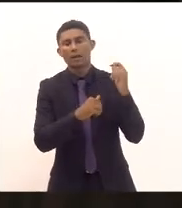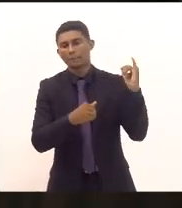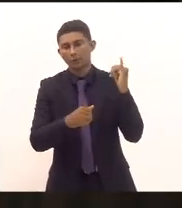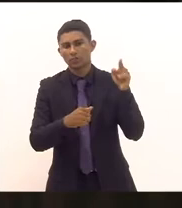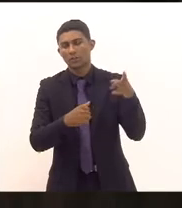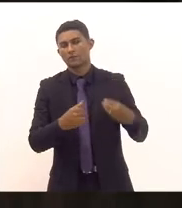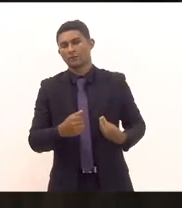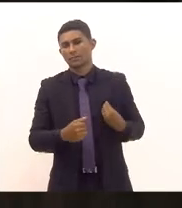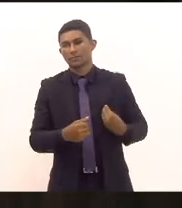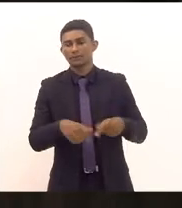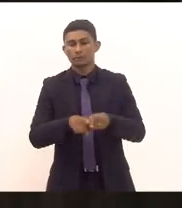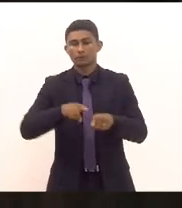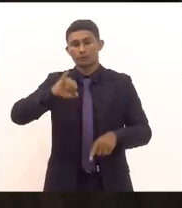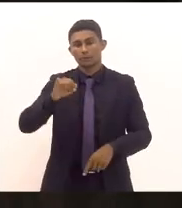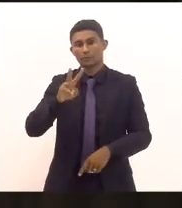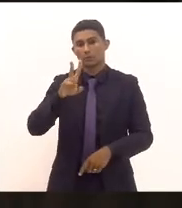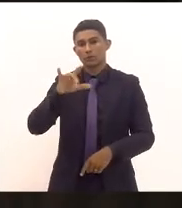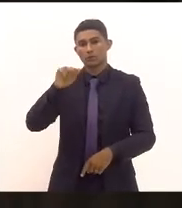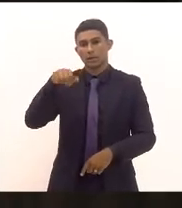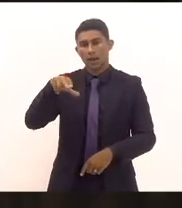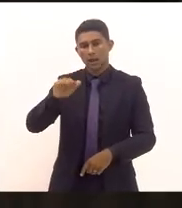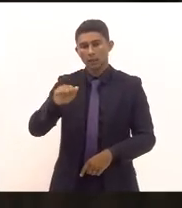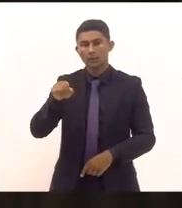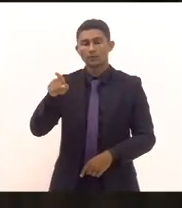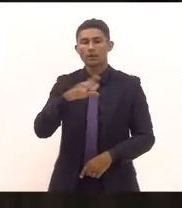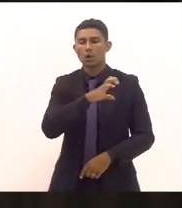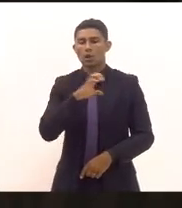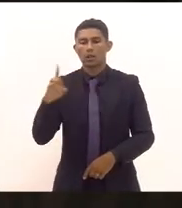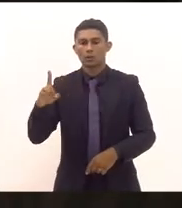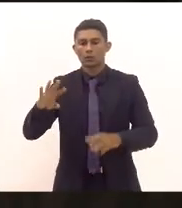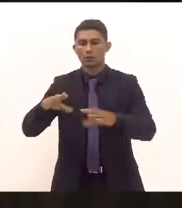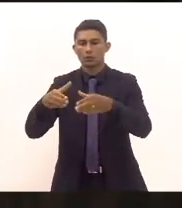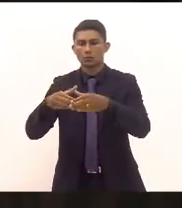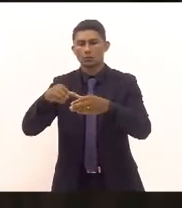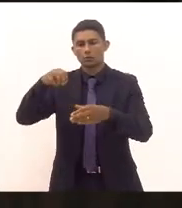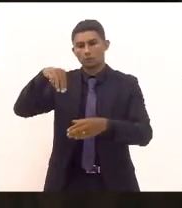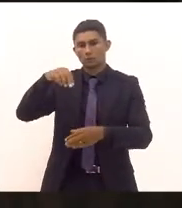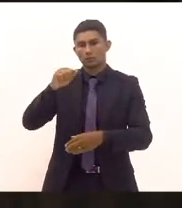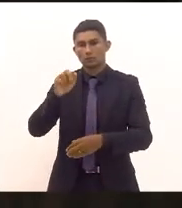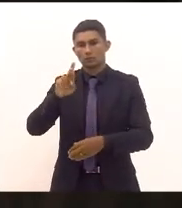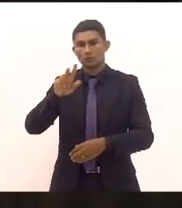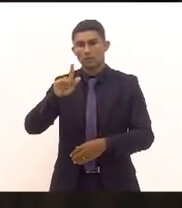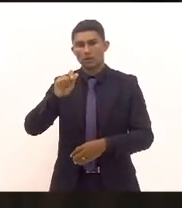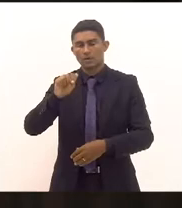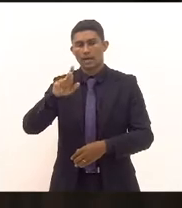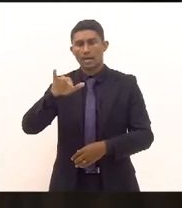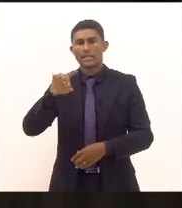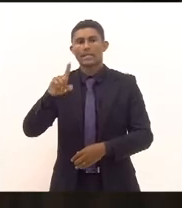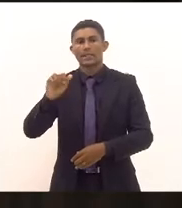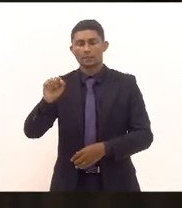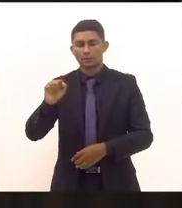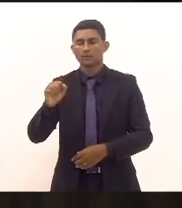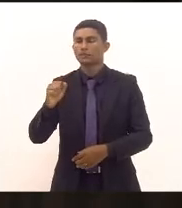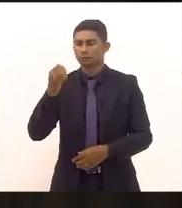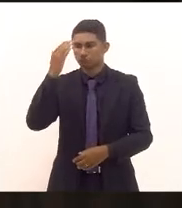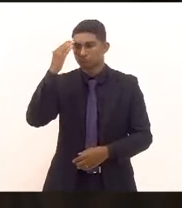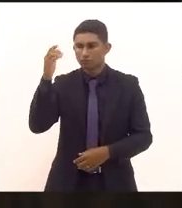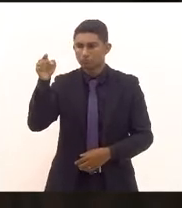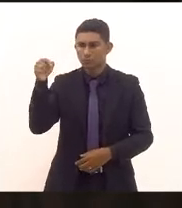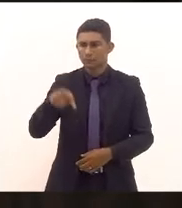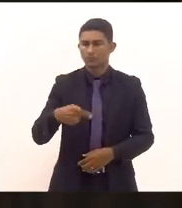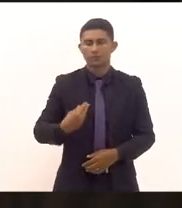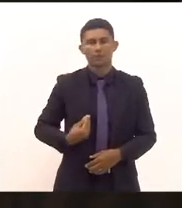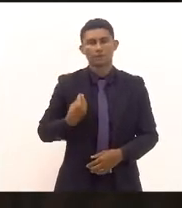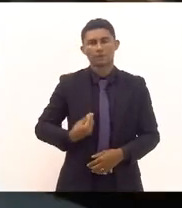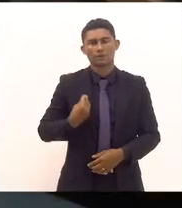a Juliana Drumond coordenadora da coletivas Margaridas que vem aí de São João de Meriti Muito Obrigada Ju pela